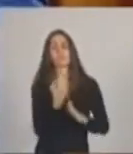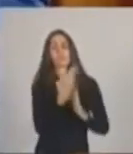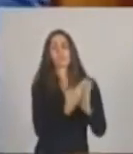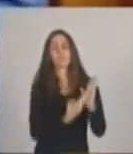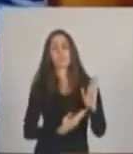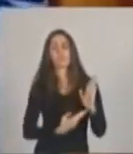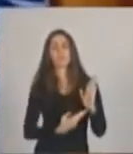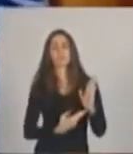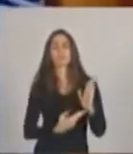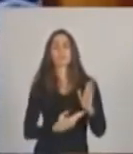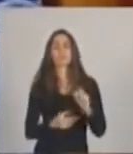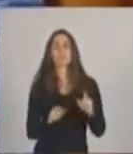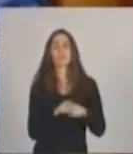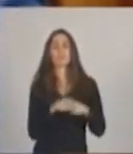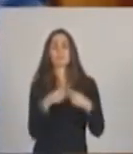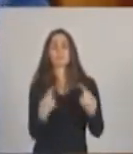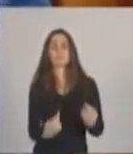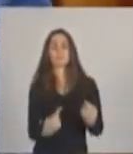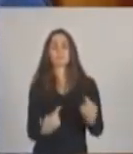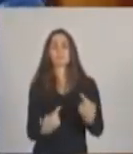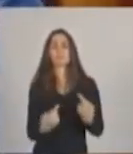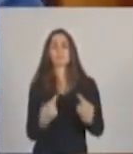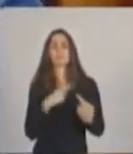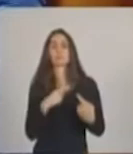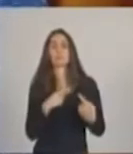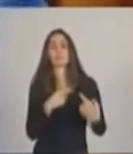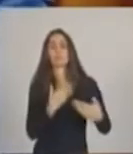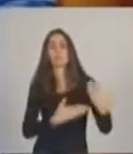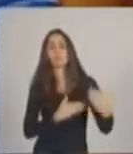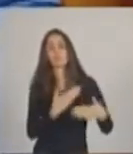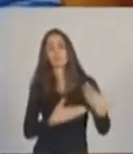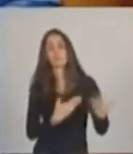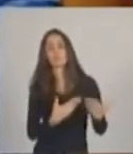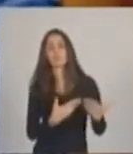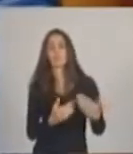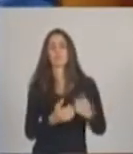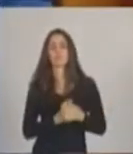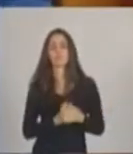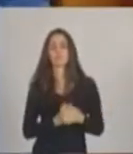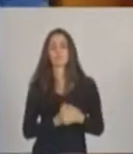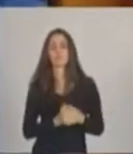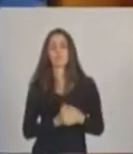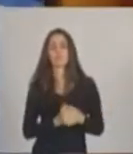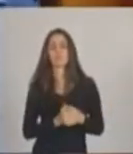de meios, inclusive cita uma série de procedimentos para caso isso ocorra.